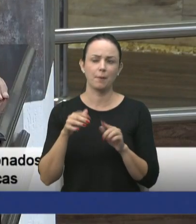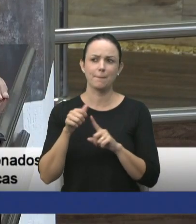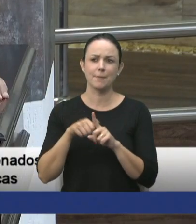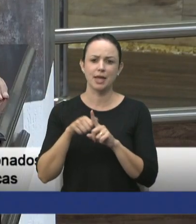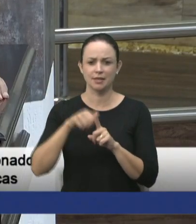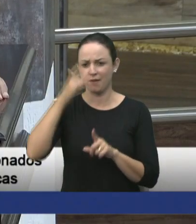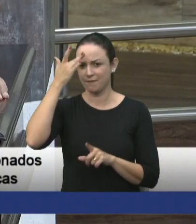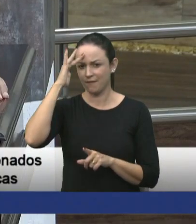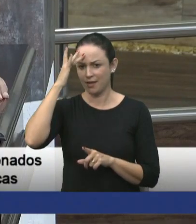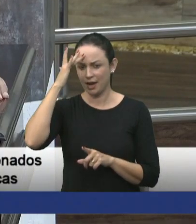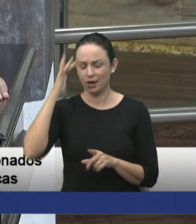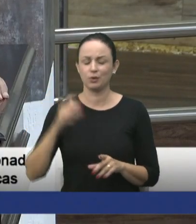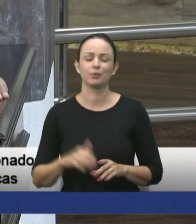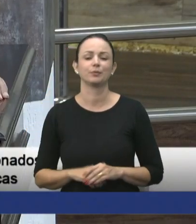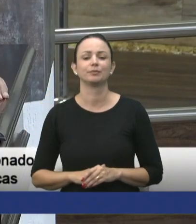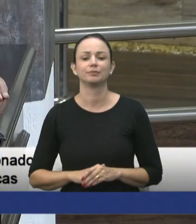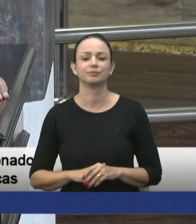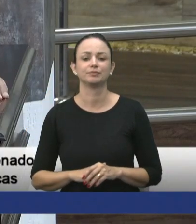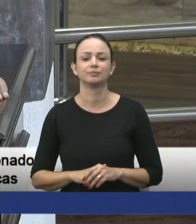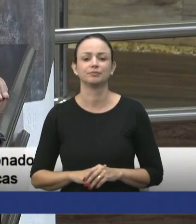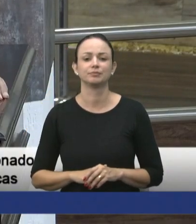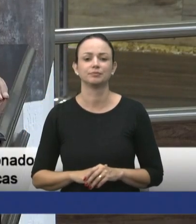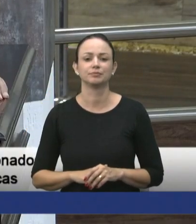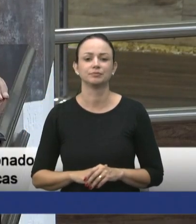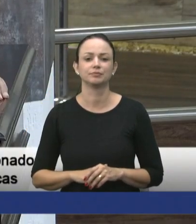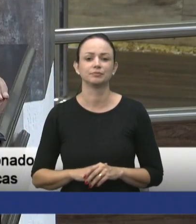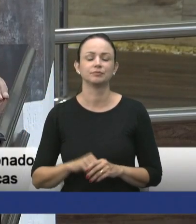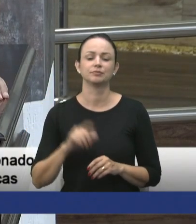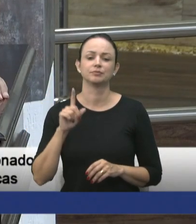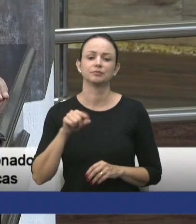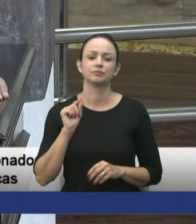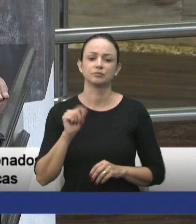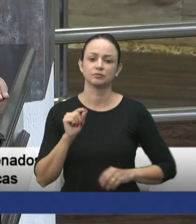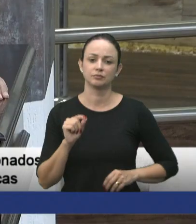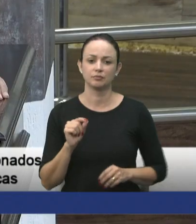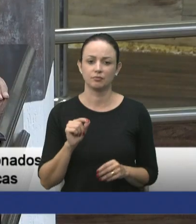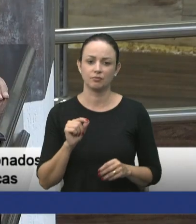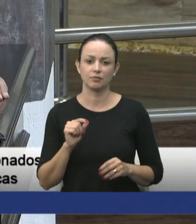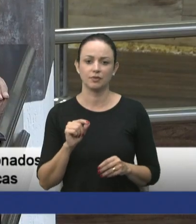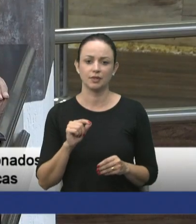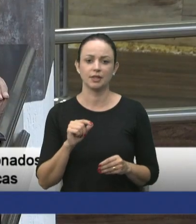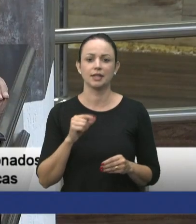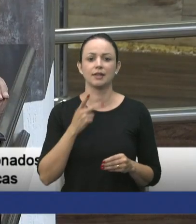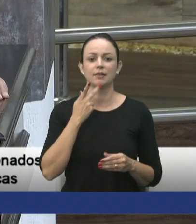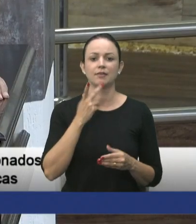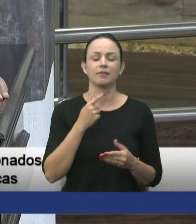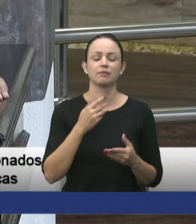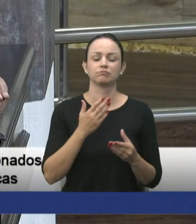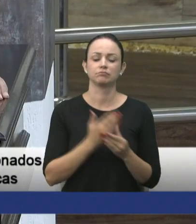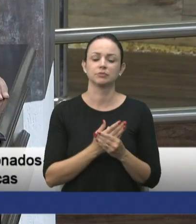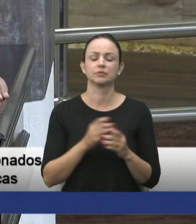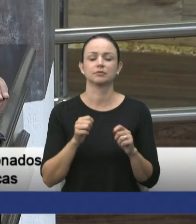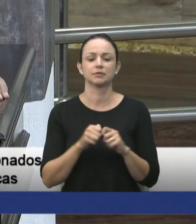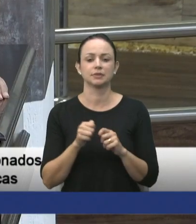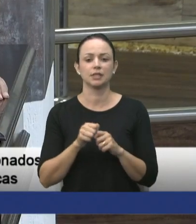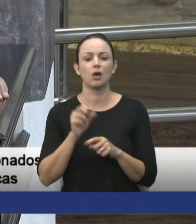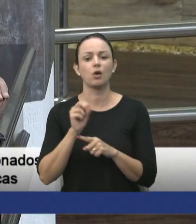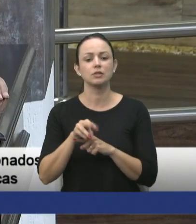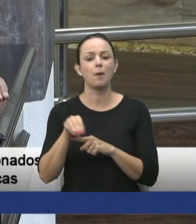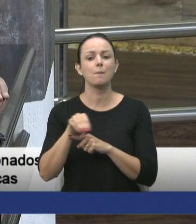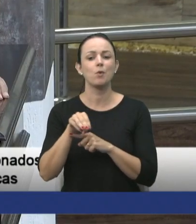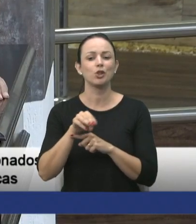fevereiro, é a seguinte: no que diz respeito à ação para a contratação de monitores da rede municipal de